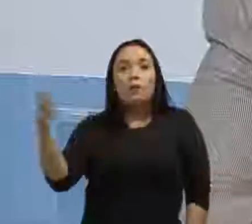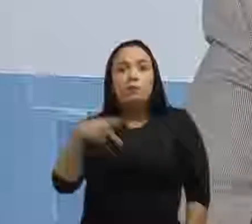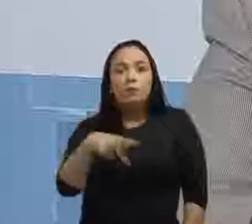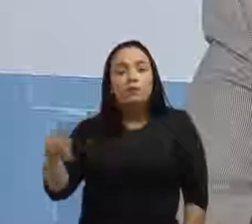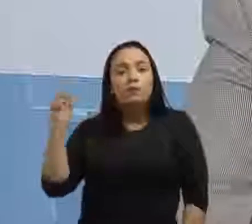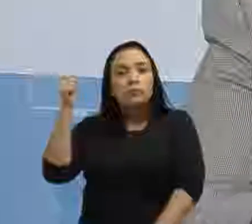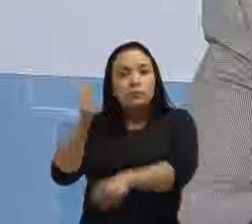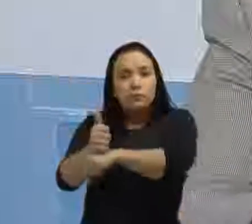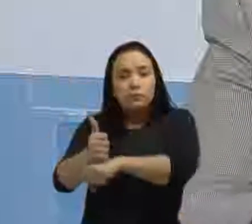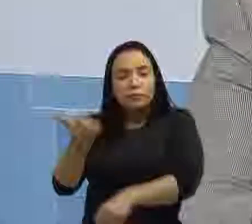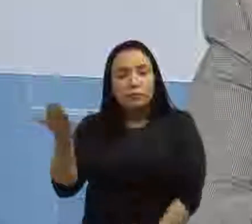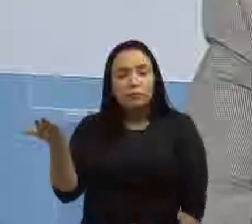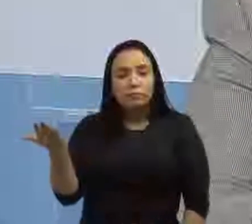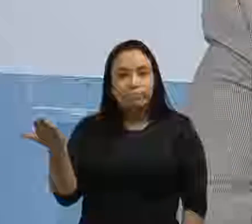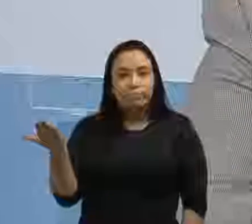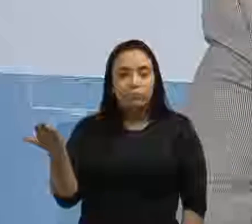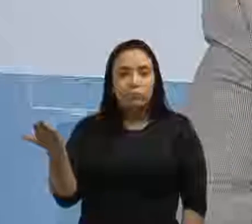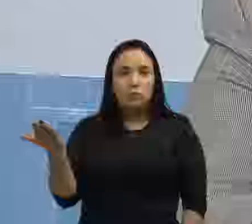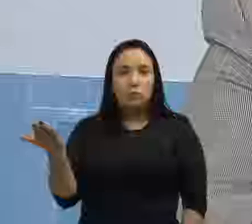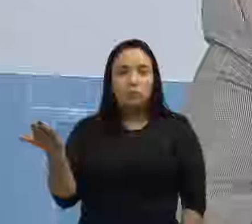poder.